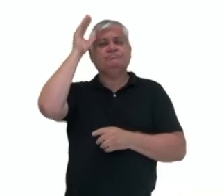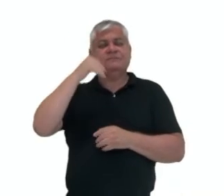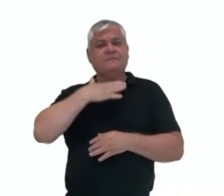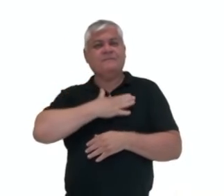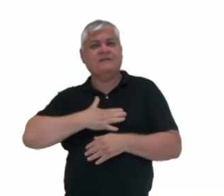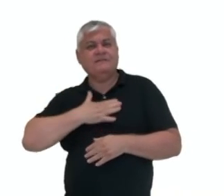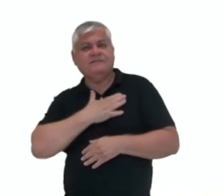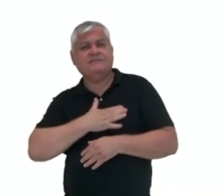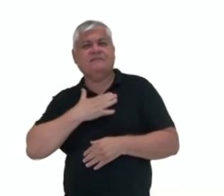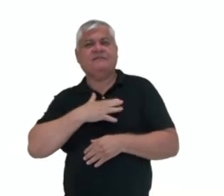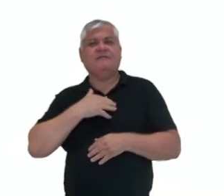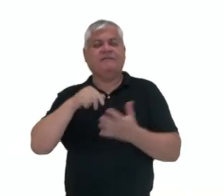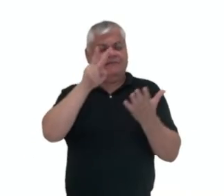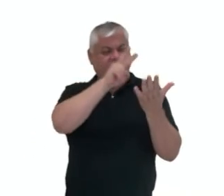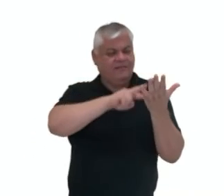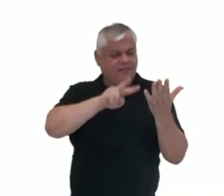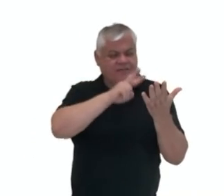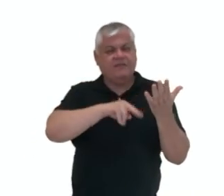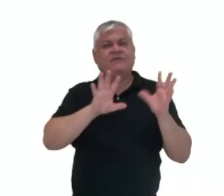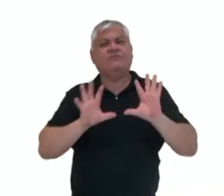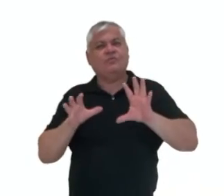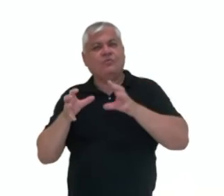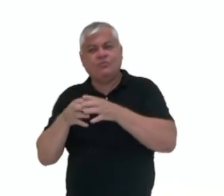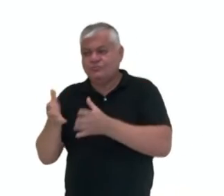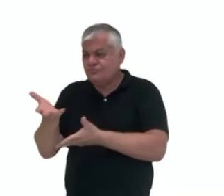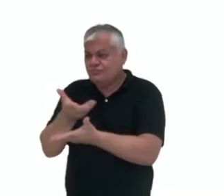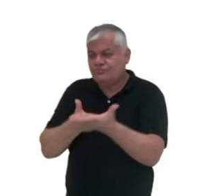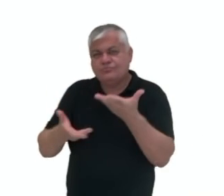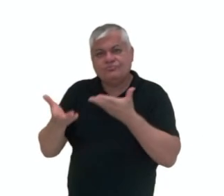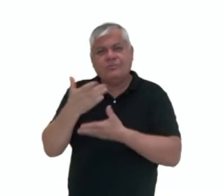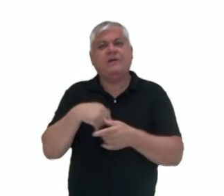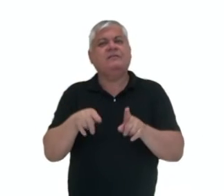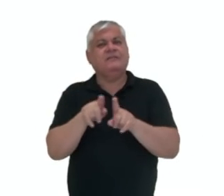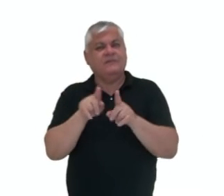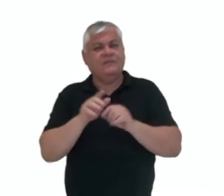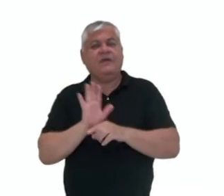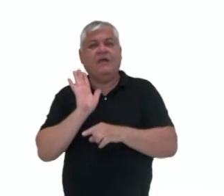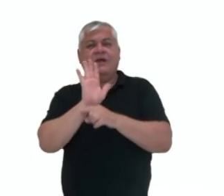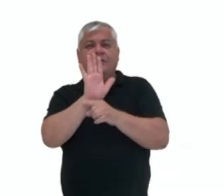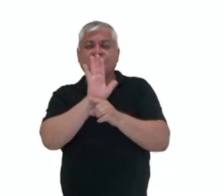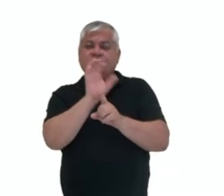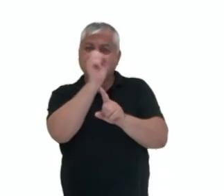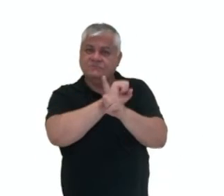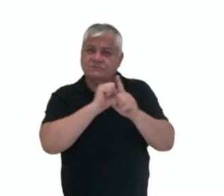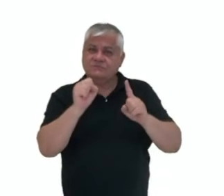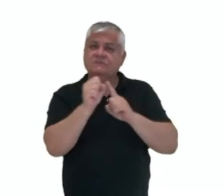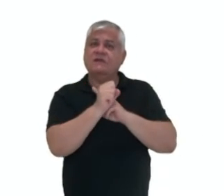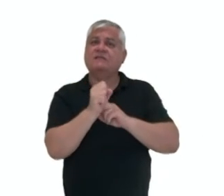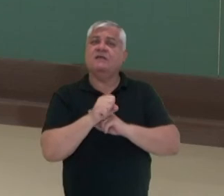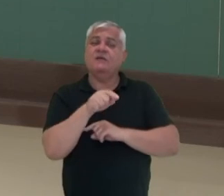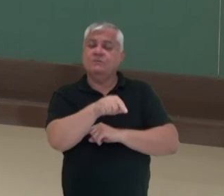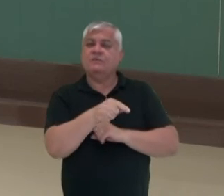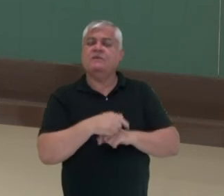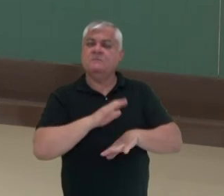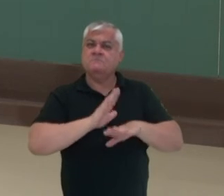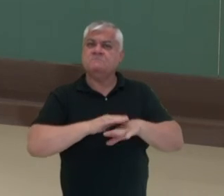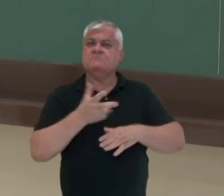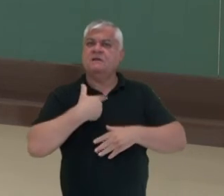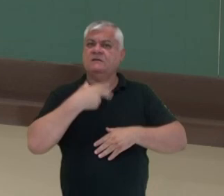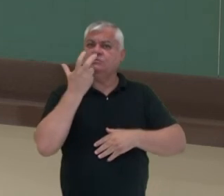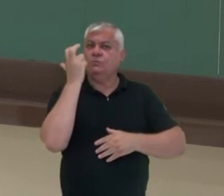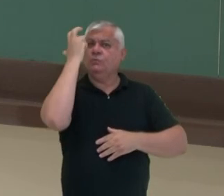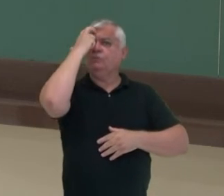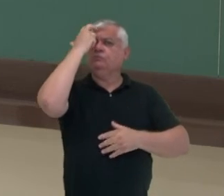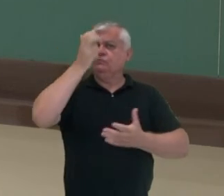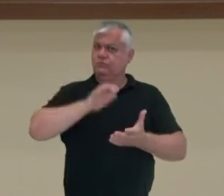a ilustração e coletivos, contribuindo para uma sociedade formada por cidadão o quê? Mais instruído, mais